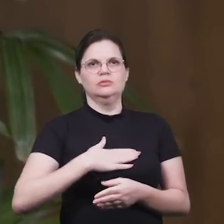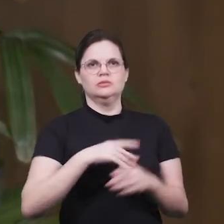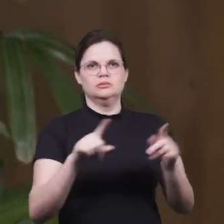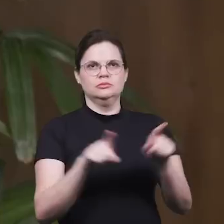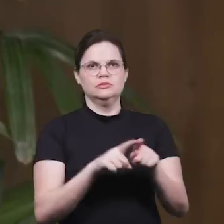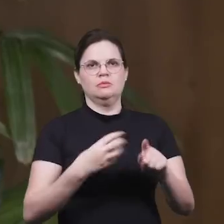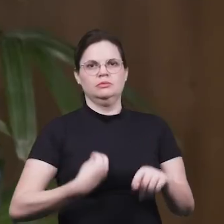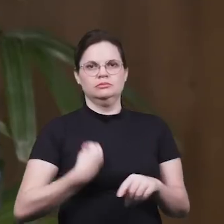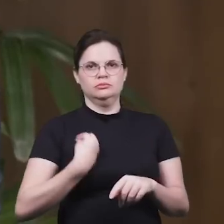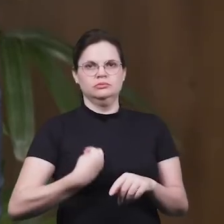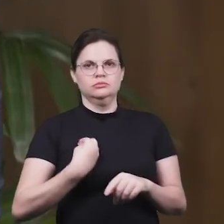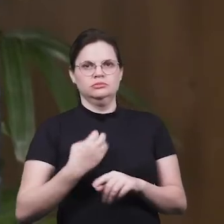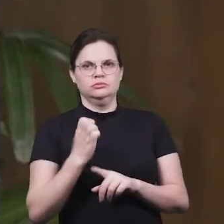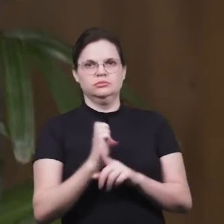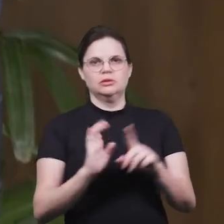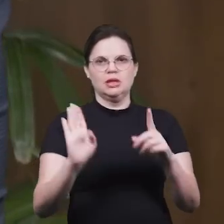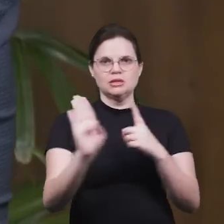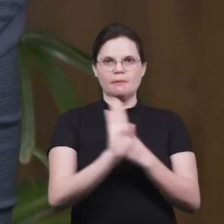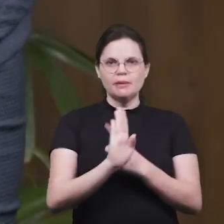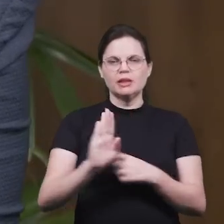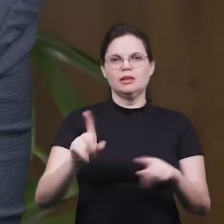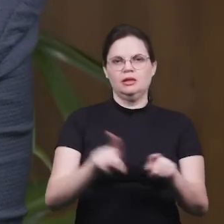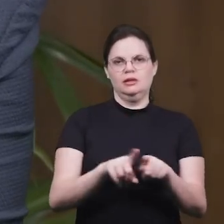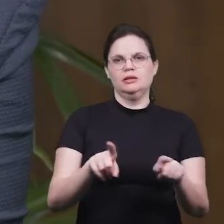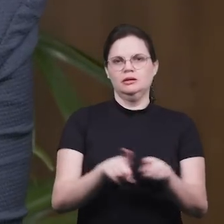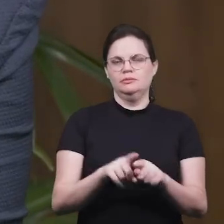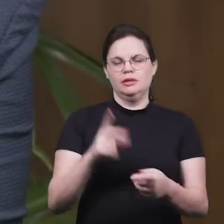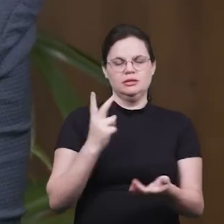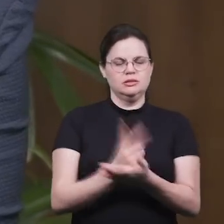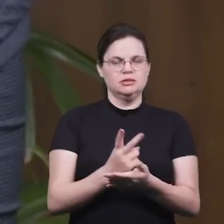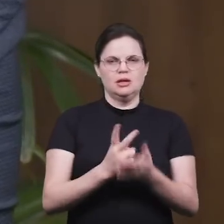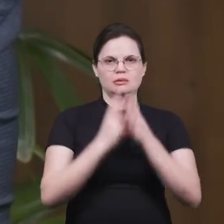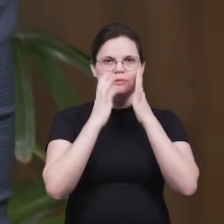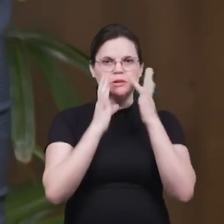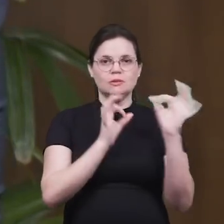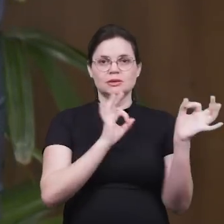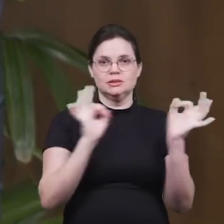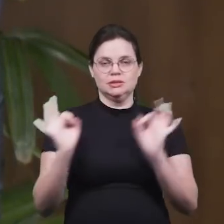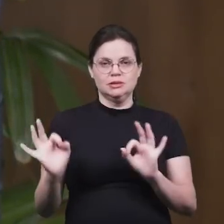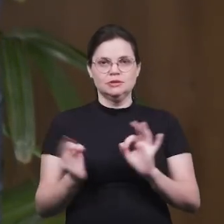fielmente participando das transmissões da Escola Bíblica Dominical.